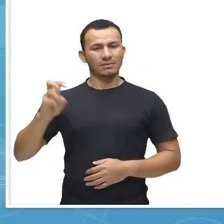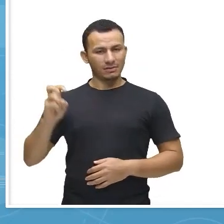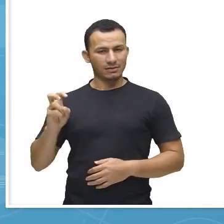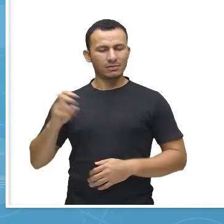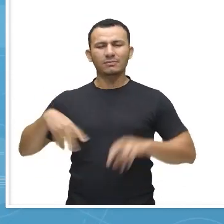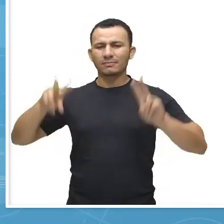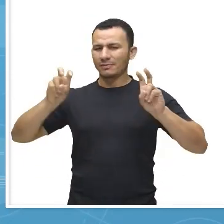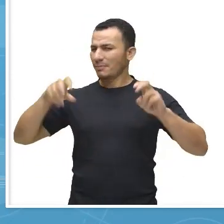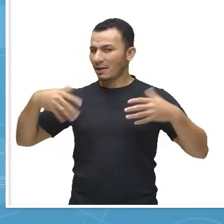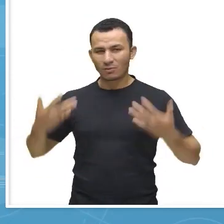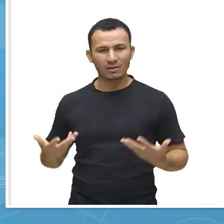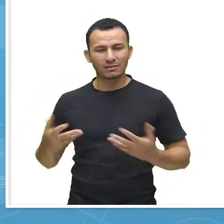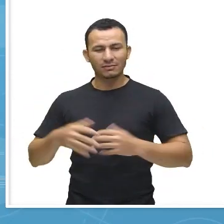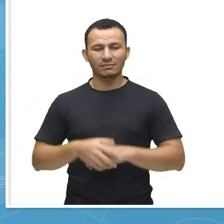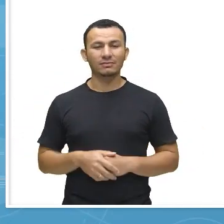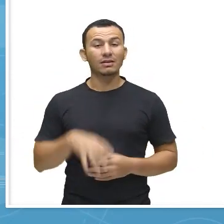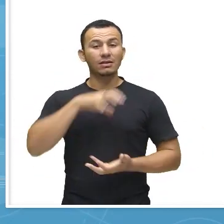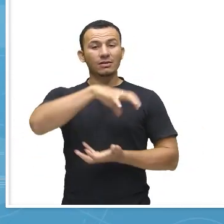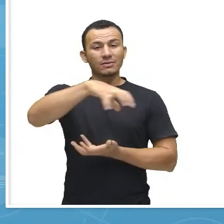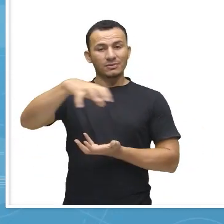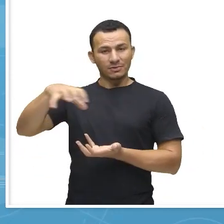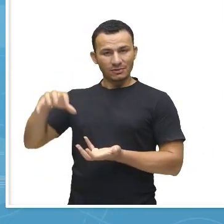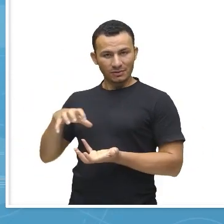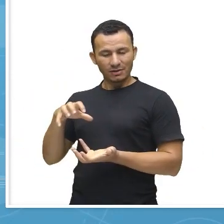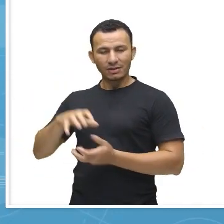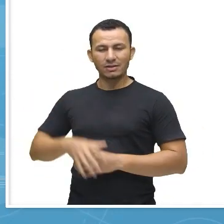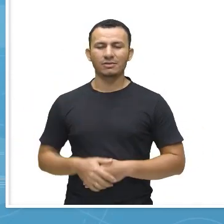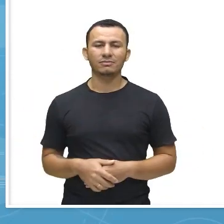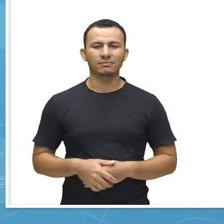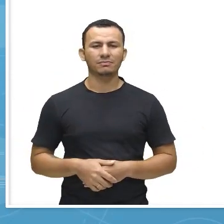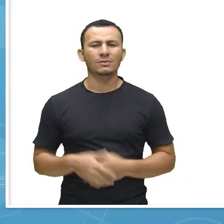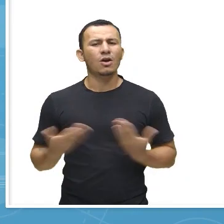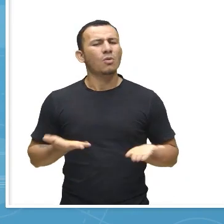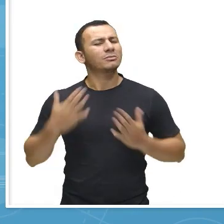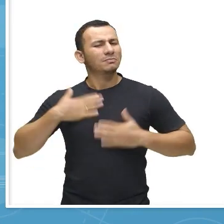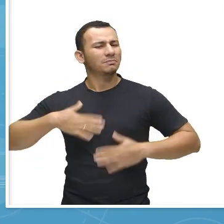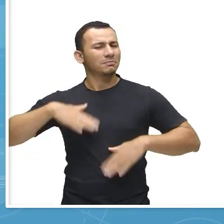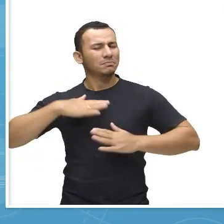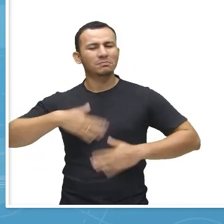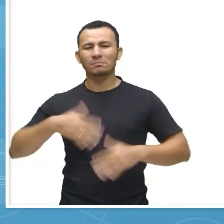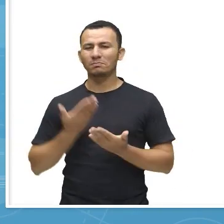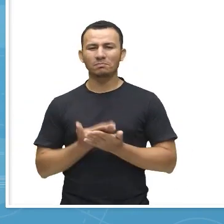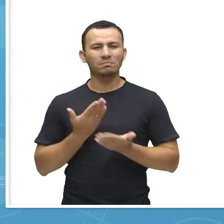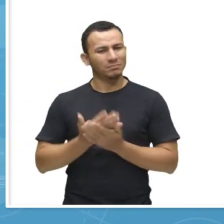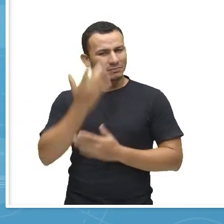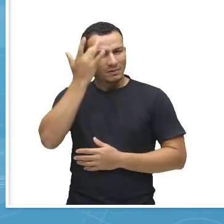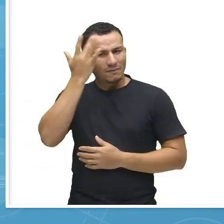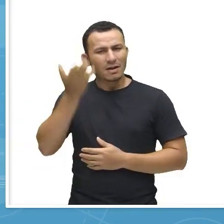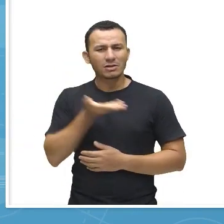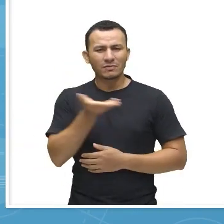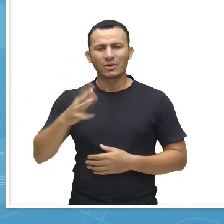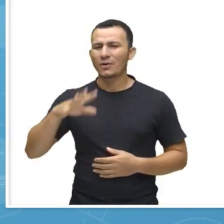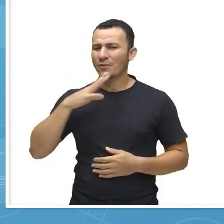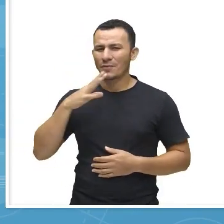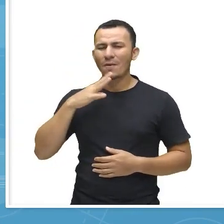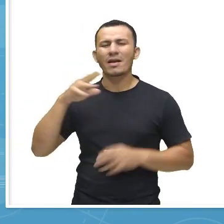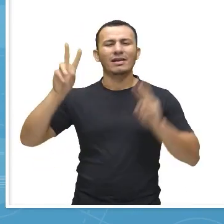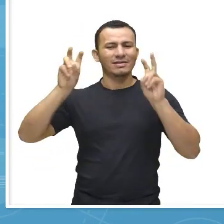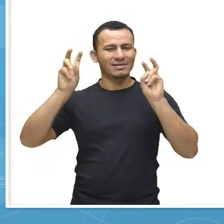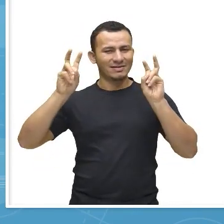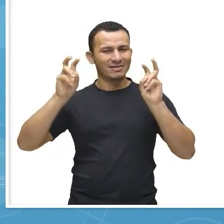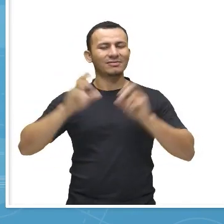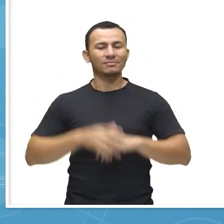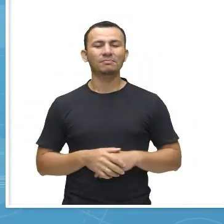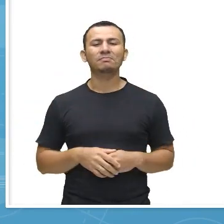como tema os continentes. Então, uma aula bem tranquila, que eu acredito que vocês já devem ter ouvido quais são, onde